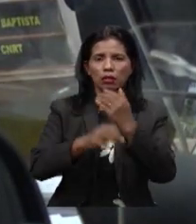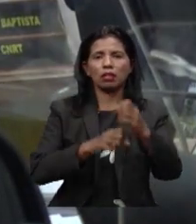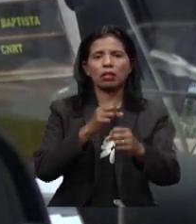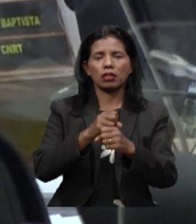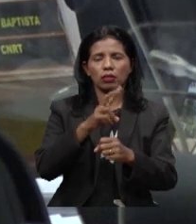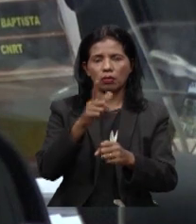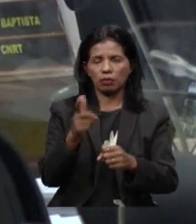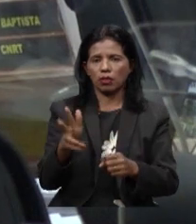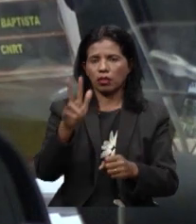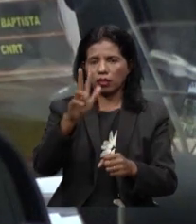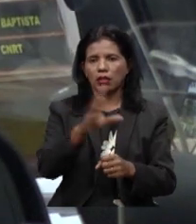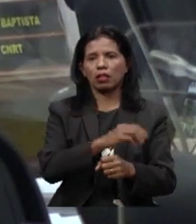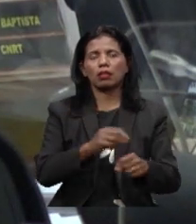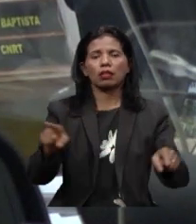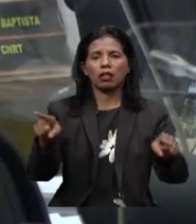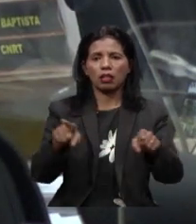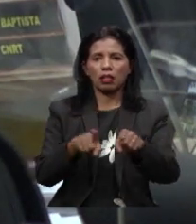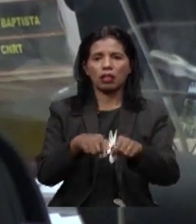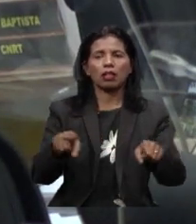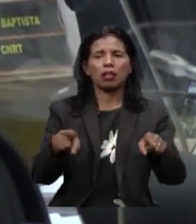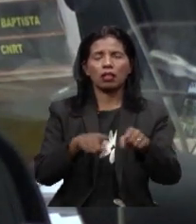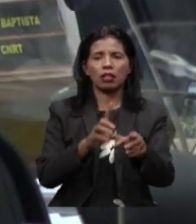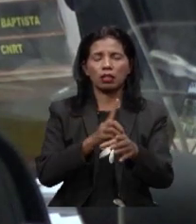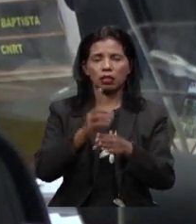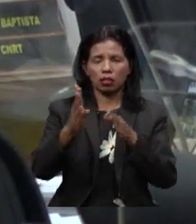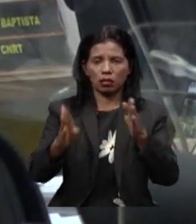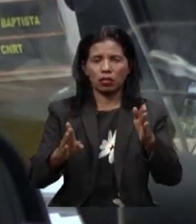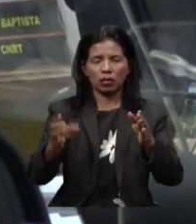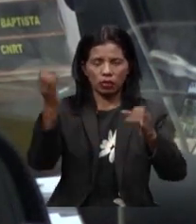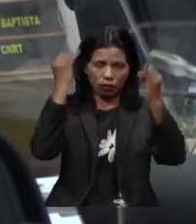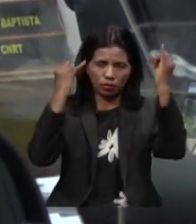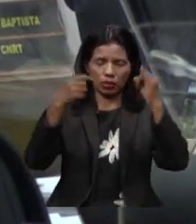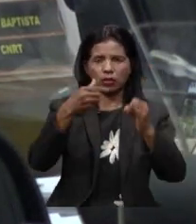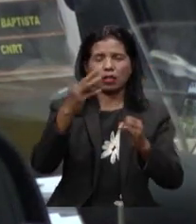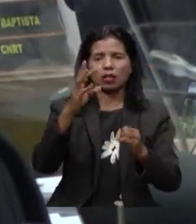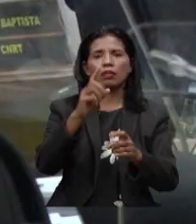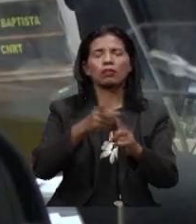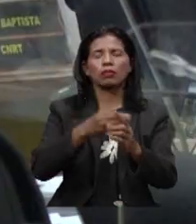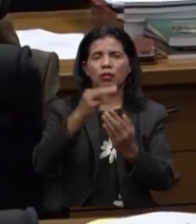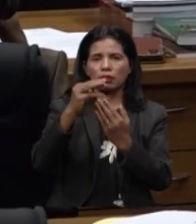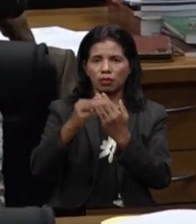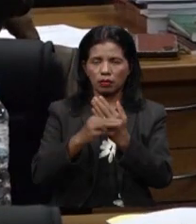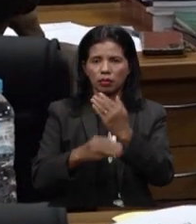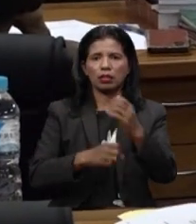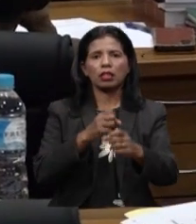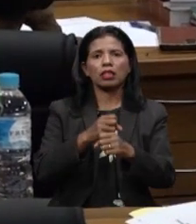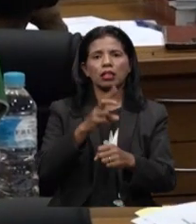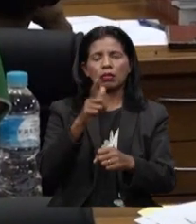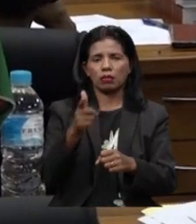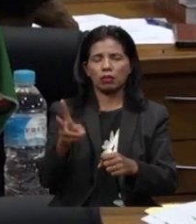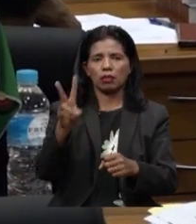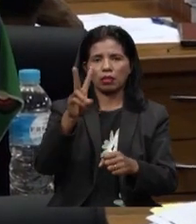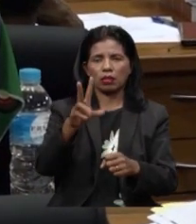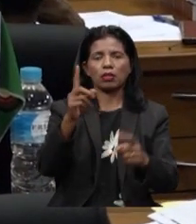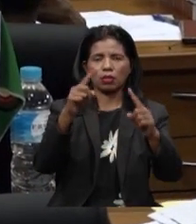Ruanulo Resintolo, assume cargo no dar diretora informação GMN, no ia fulan março, tinan rihundua Ruanulo Resintolo